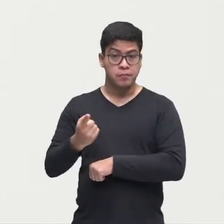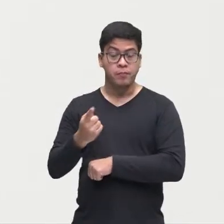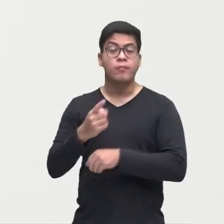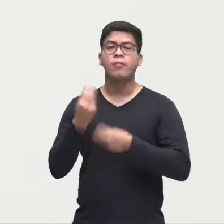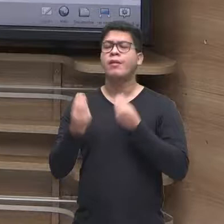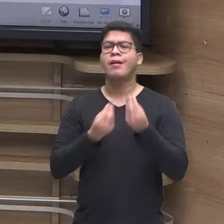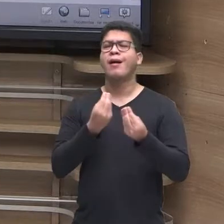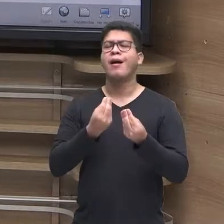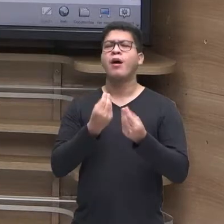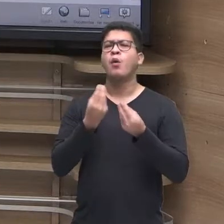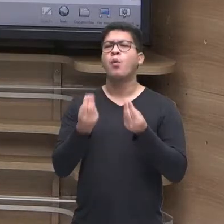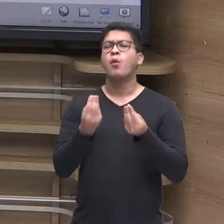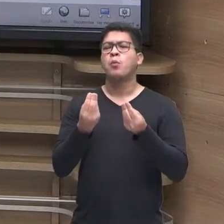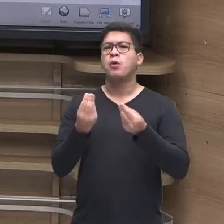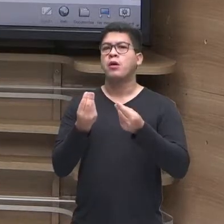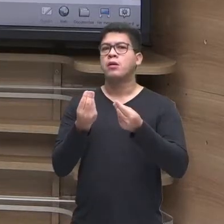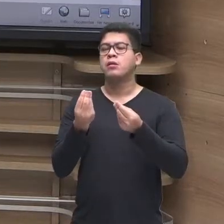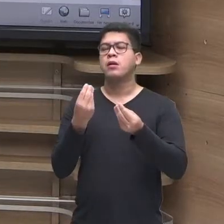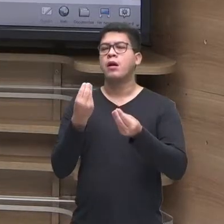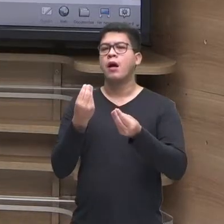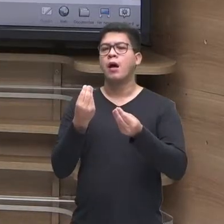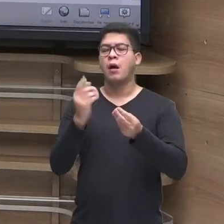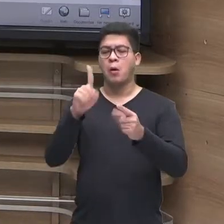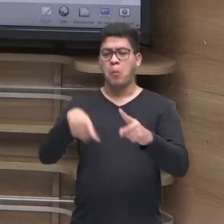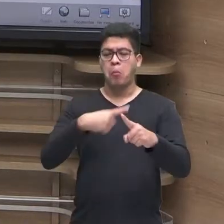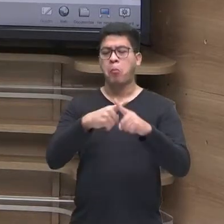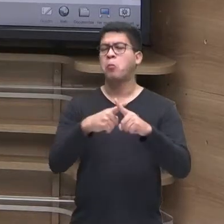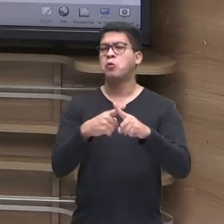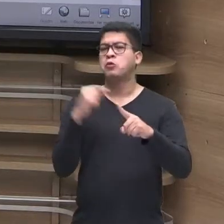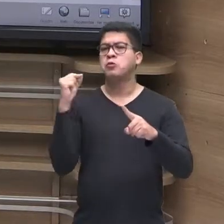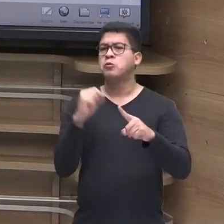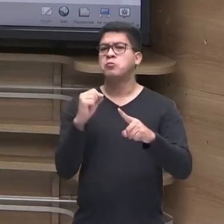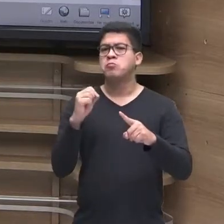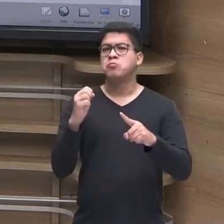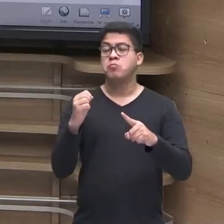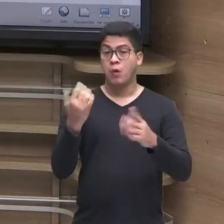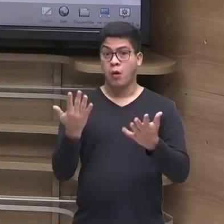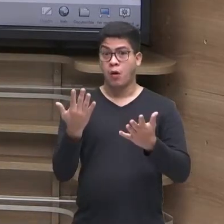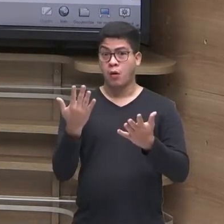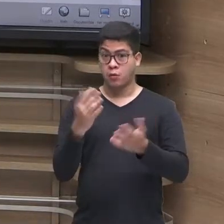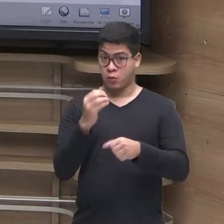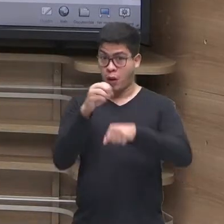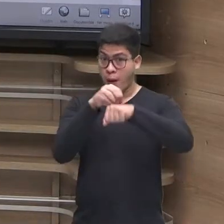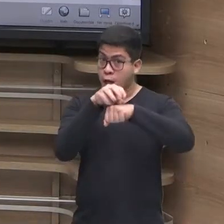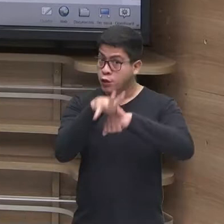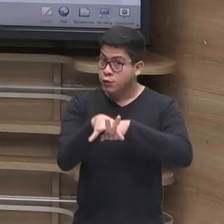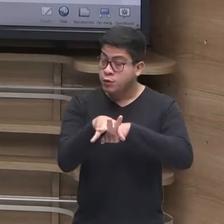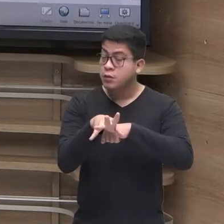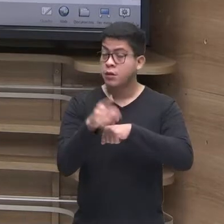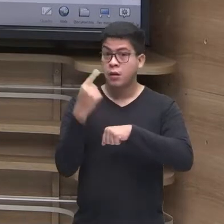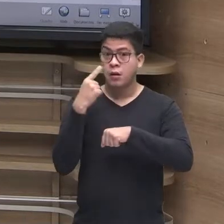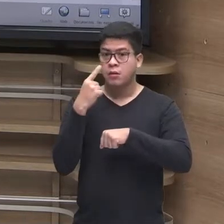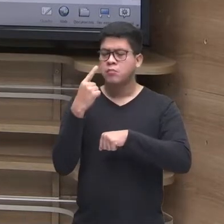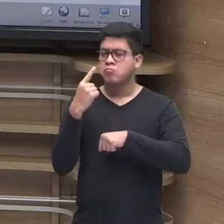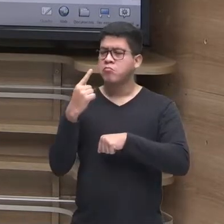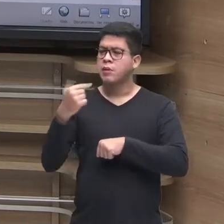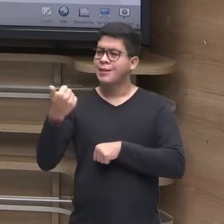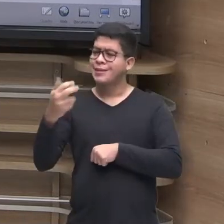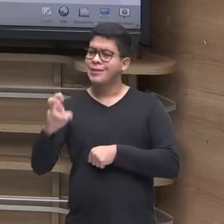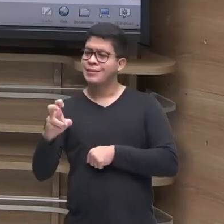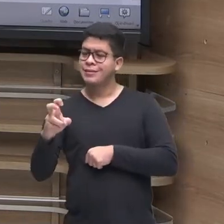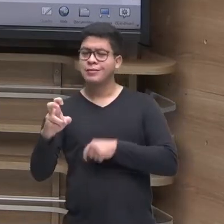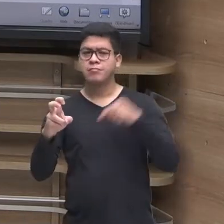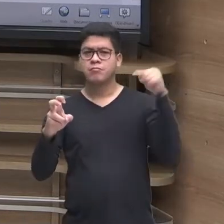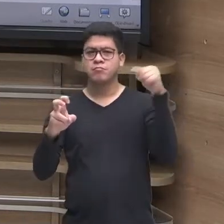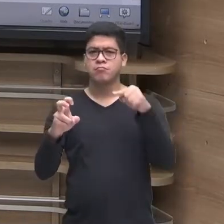seguinte. Para encontrar o múltiplo de qualquer número, faz assim, ó. Dica legal. Conta de 15 em 15. No caso, eu quero descobrir